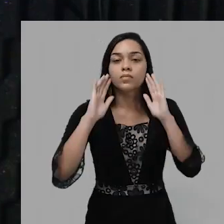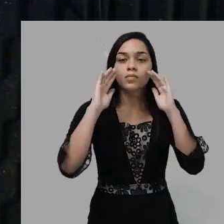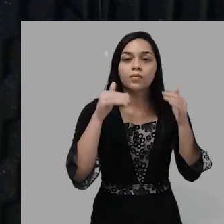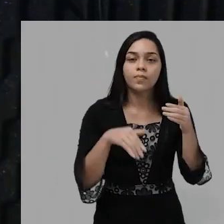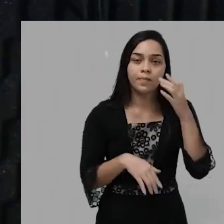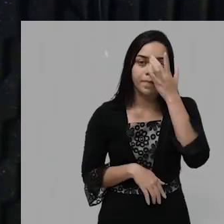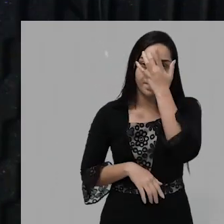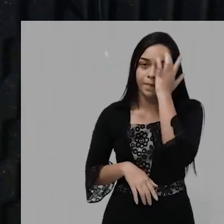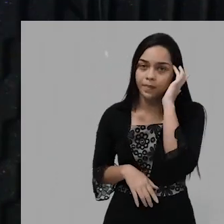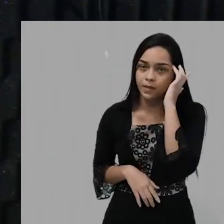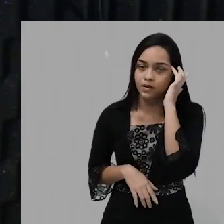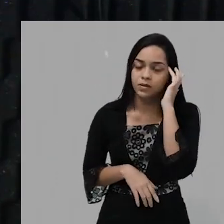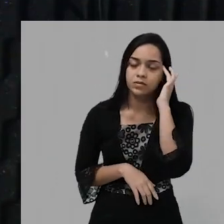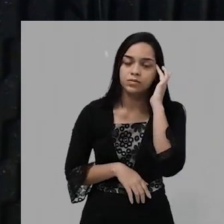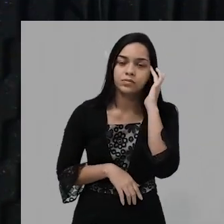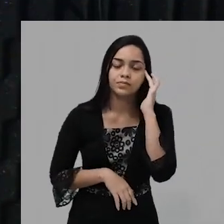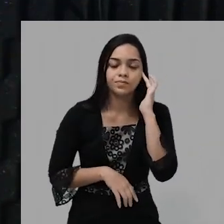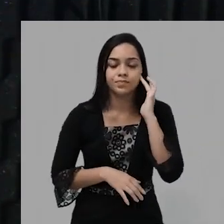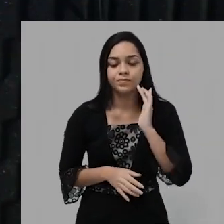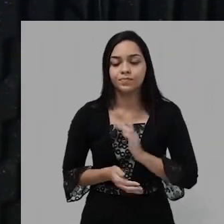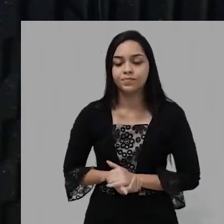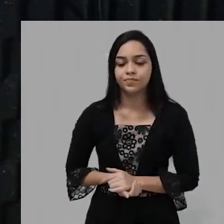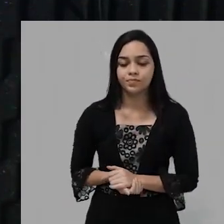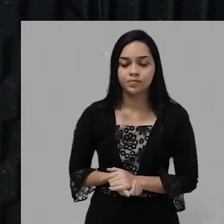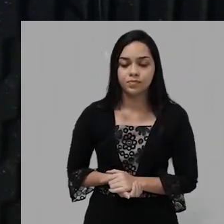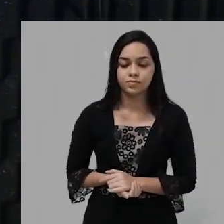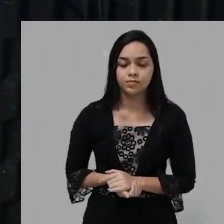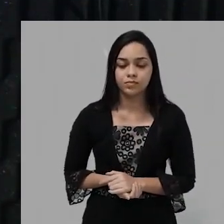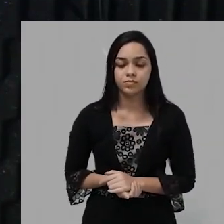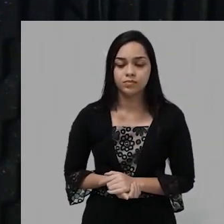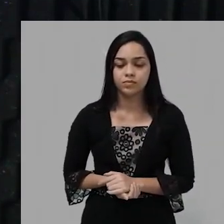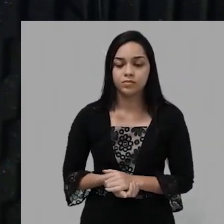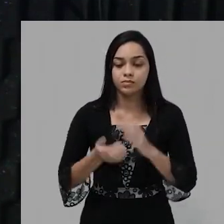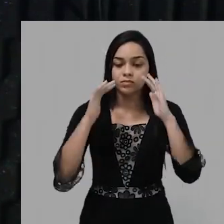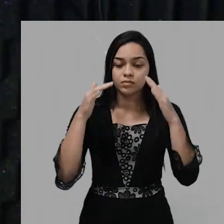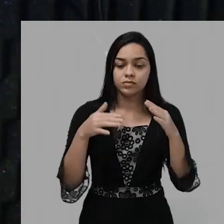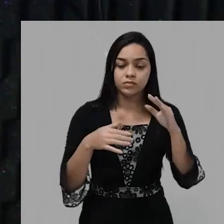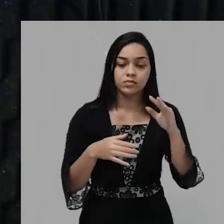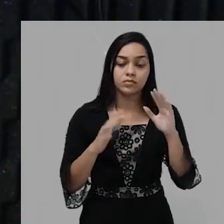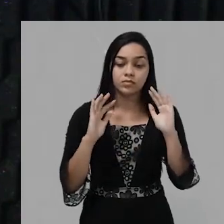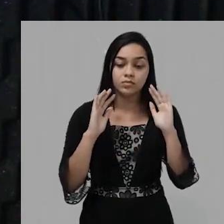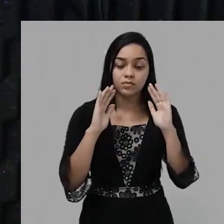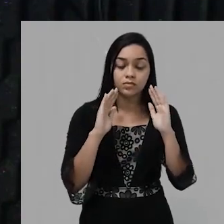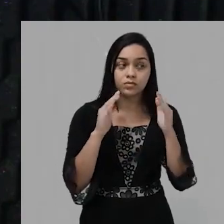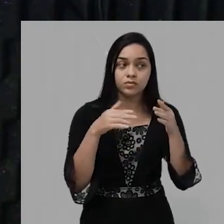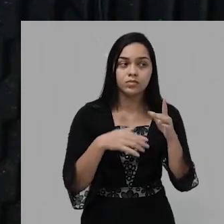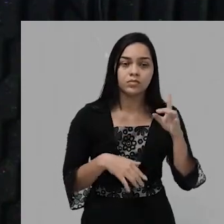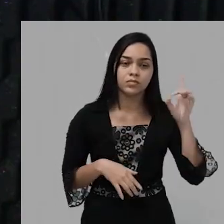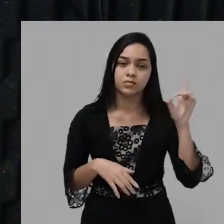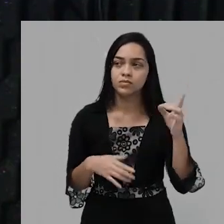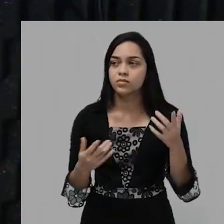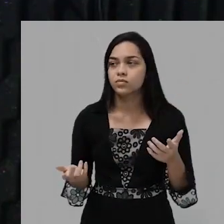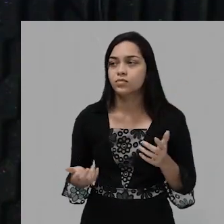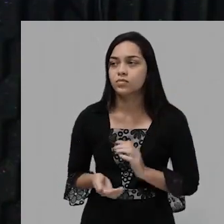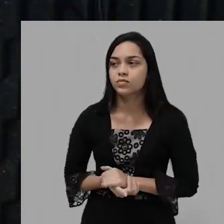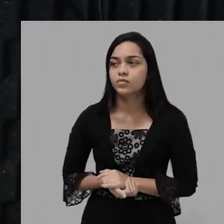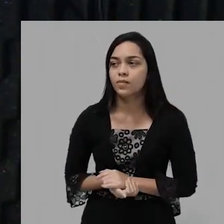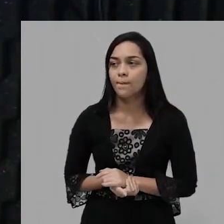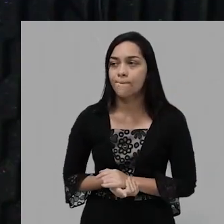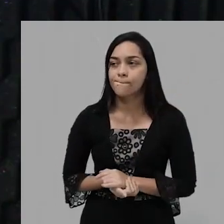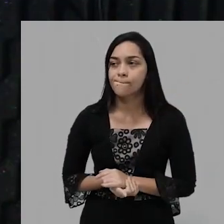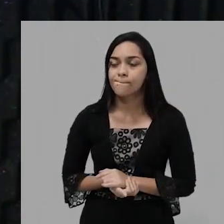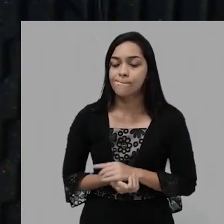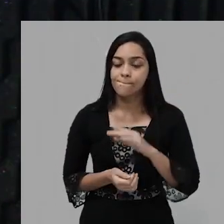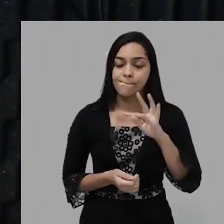antropocentrismo, o homem como centro de tudo. Era uma afronta ao teocentrismo, claro, né?